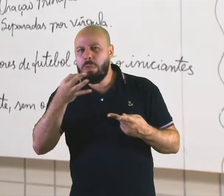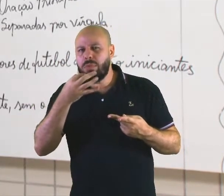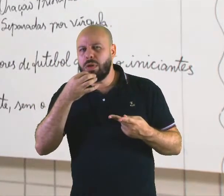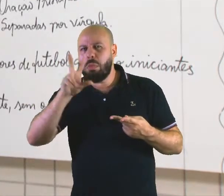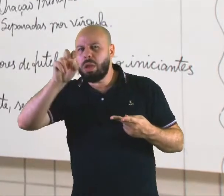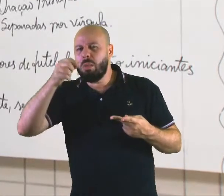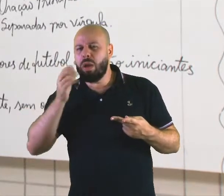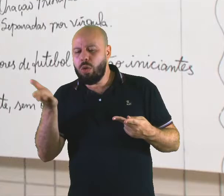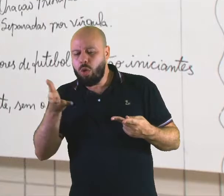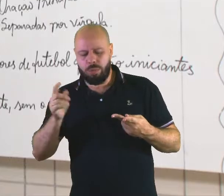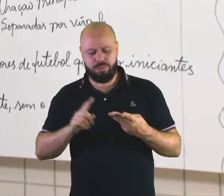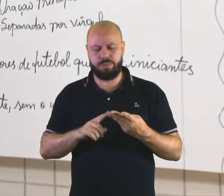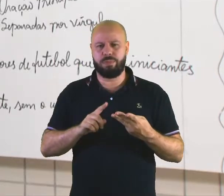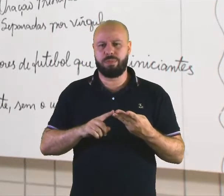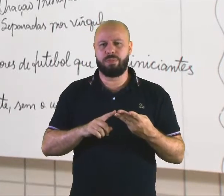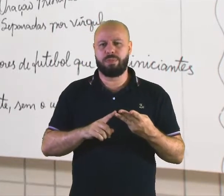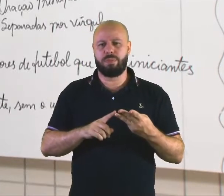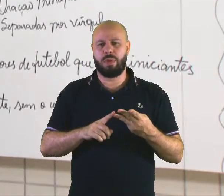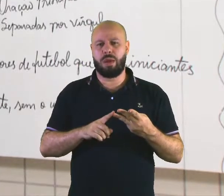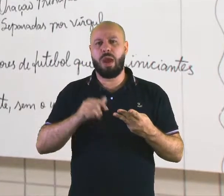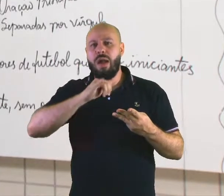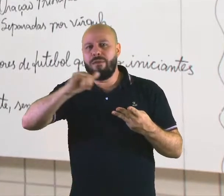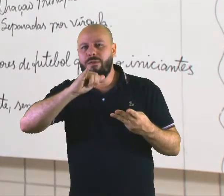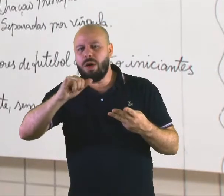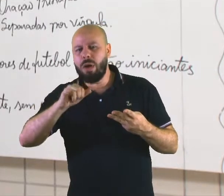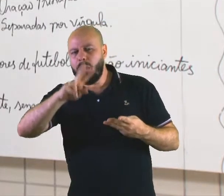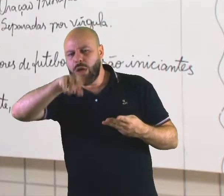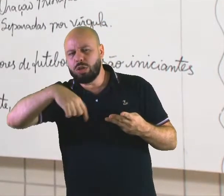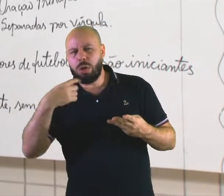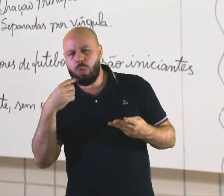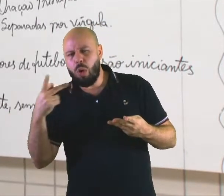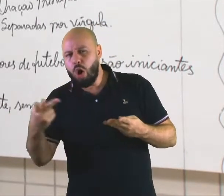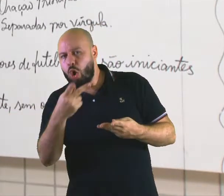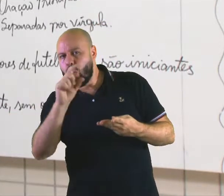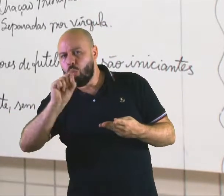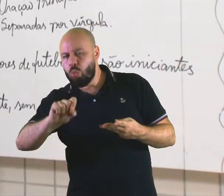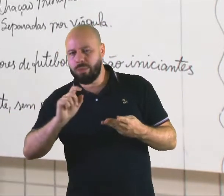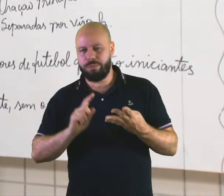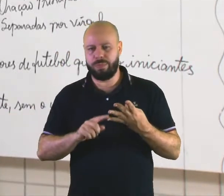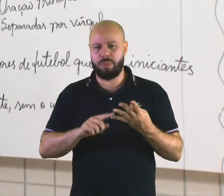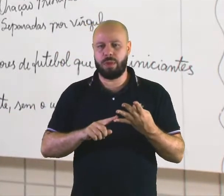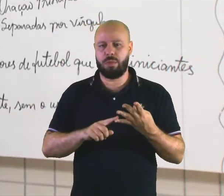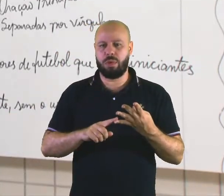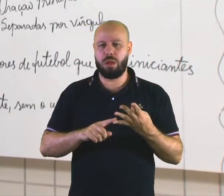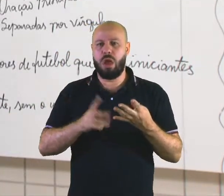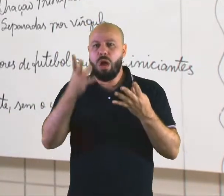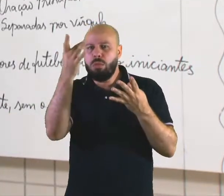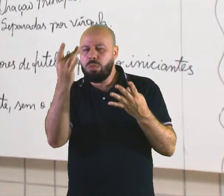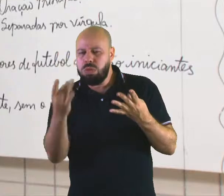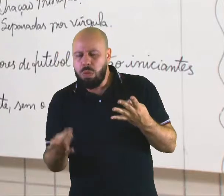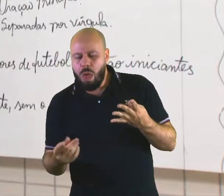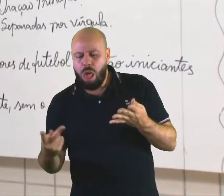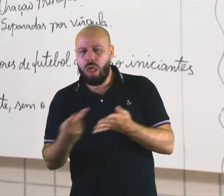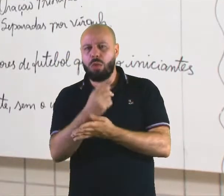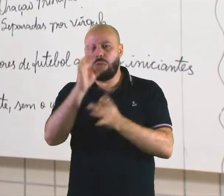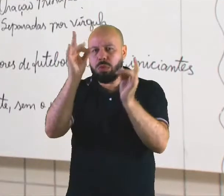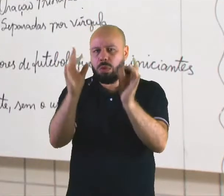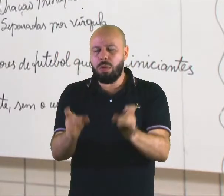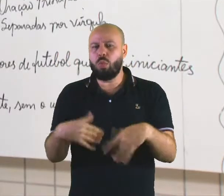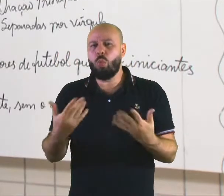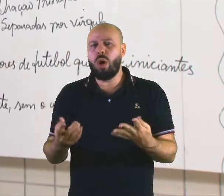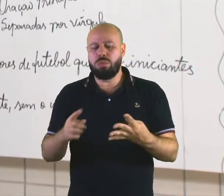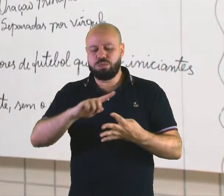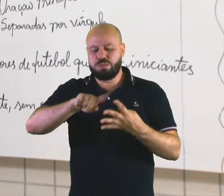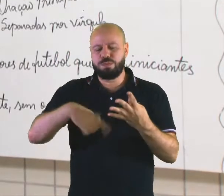assunto atual? C. Informar ao leitor o fato? Ou letra D. Descrever um acontecimento? Qual é a finalidade